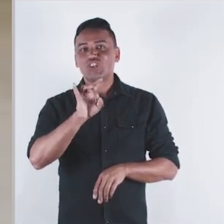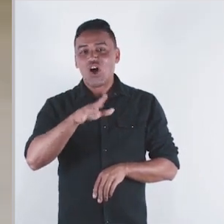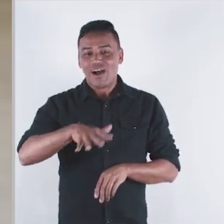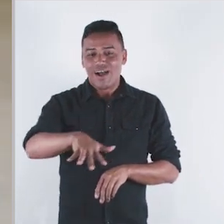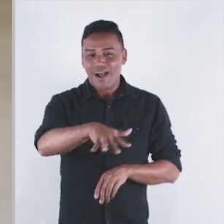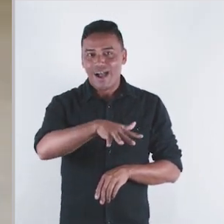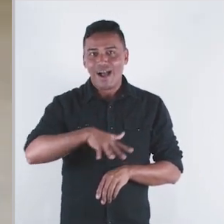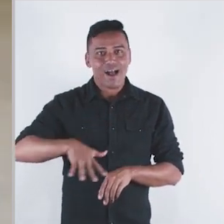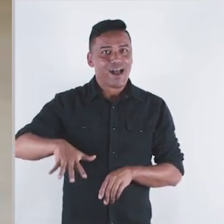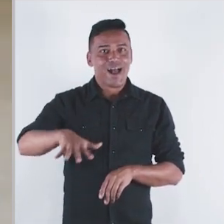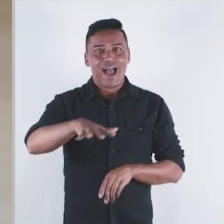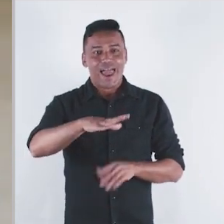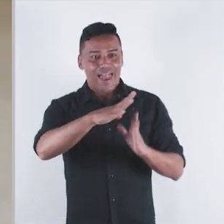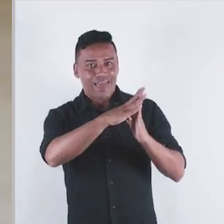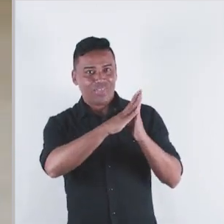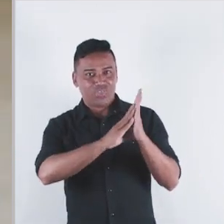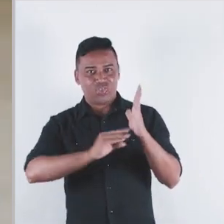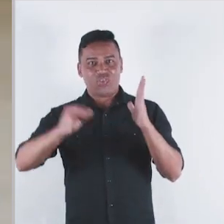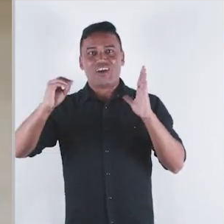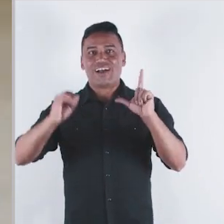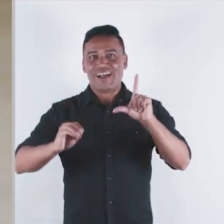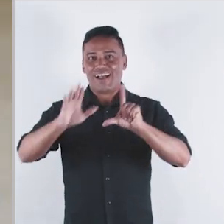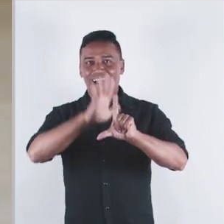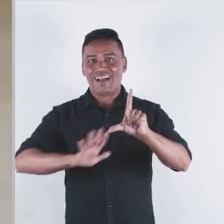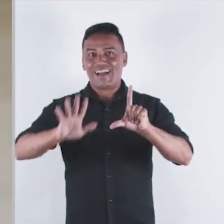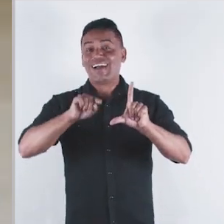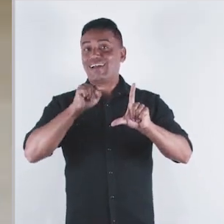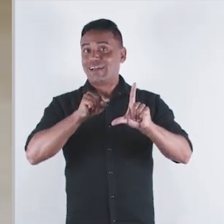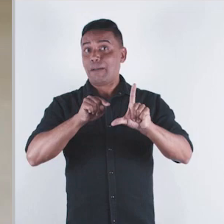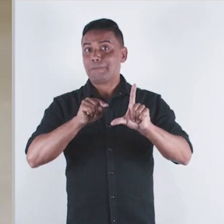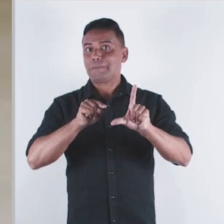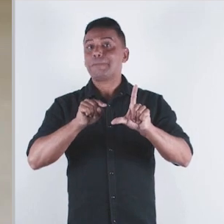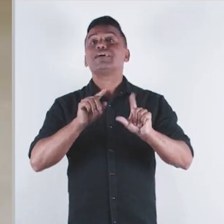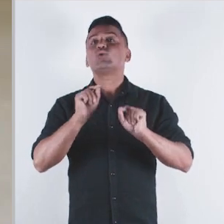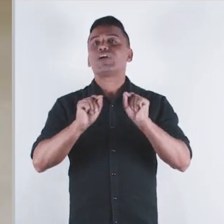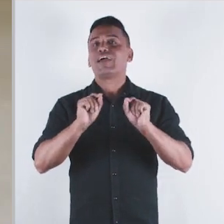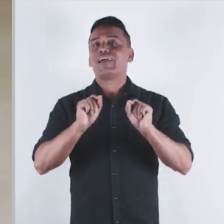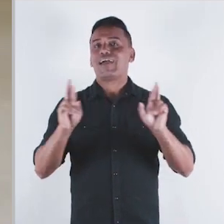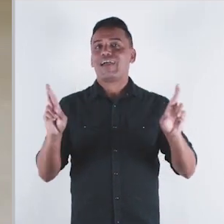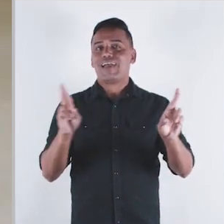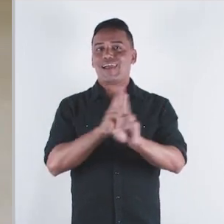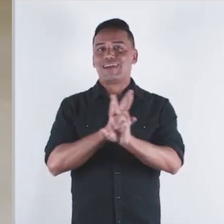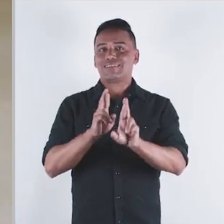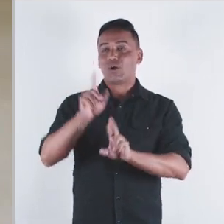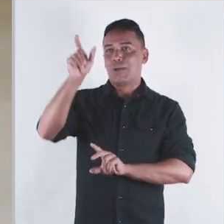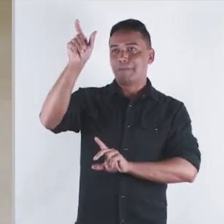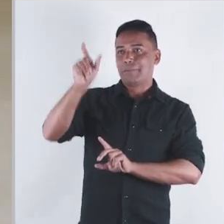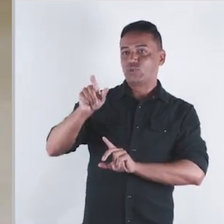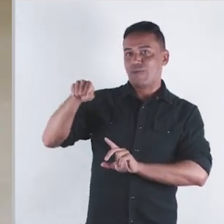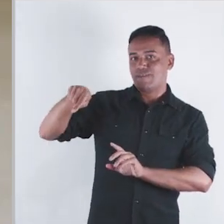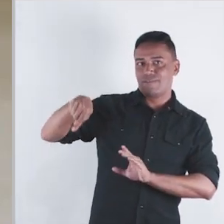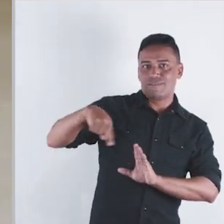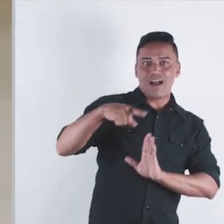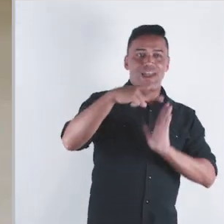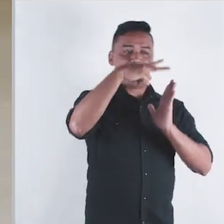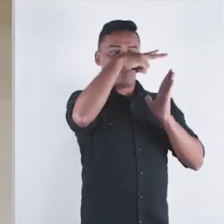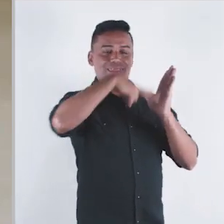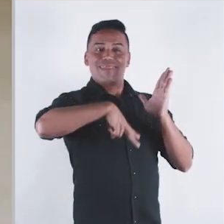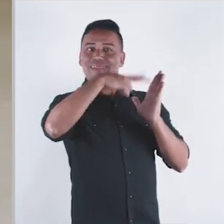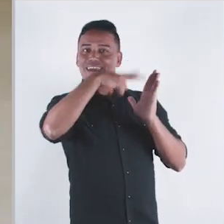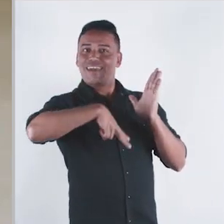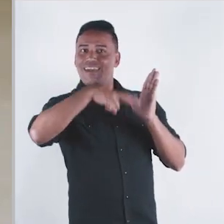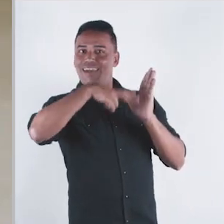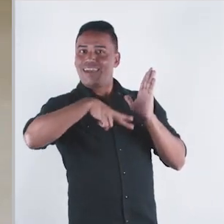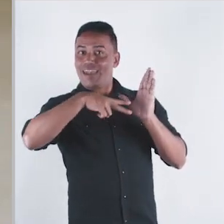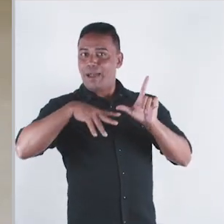está sendo hackeado, mas a relação que se estabelece entre o leitor, o usuário daquela plataforma, com